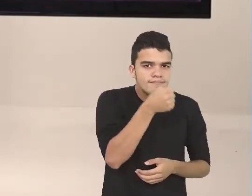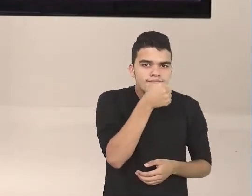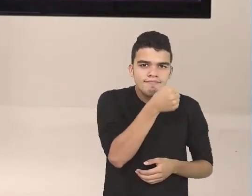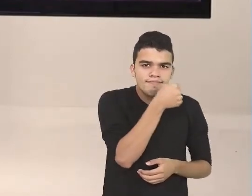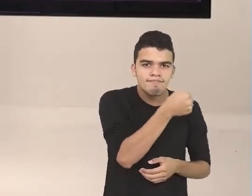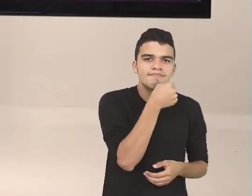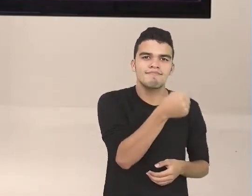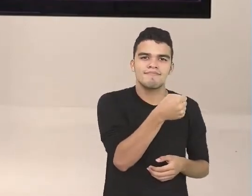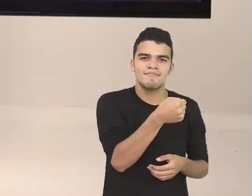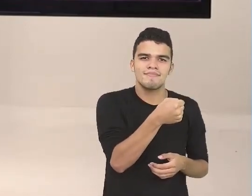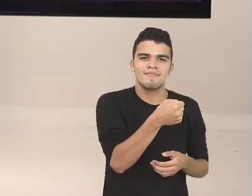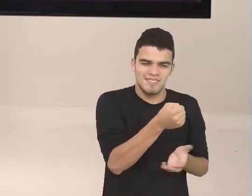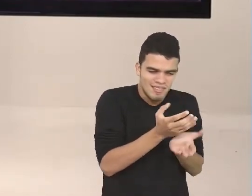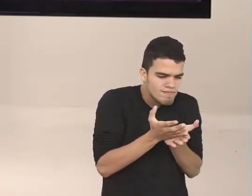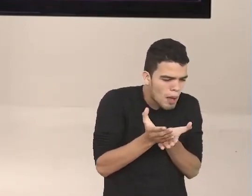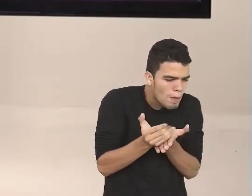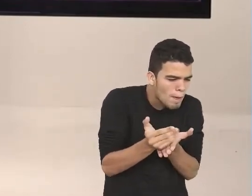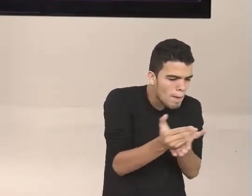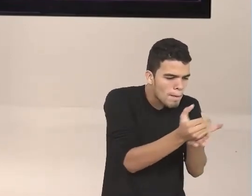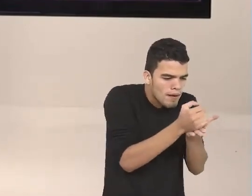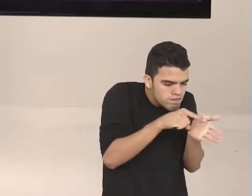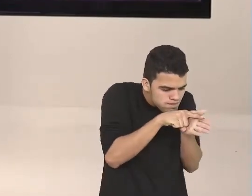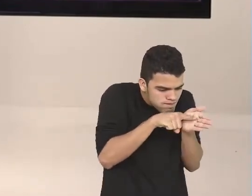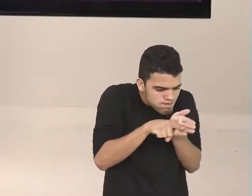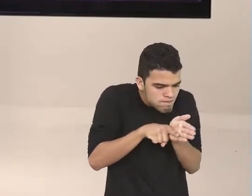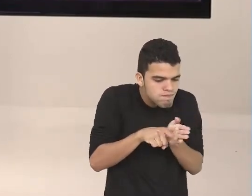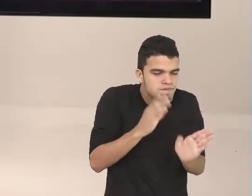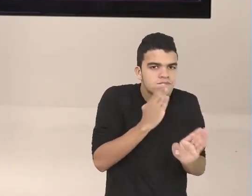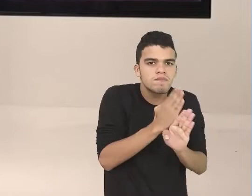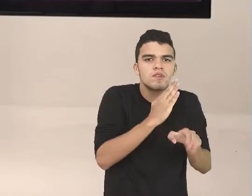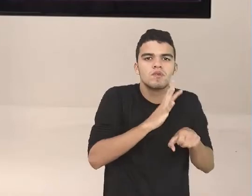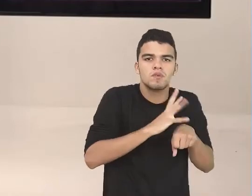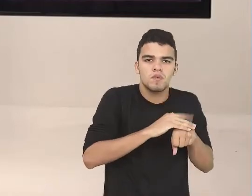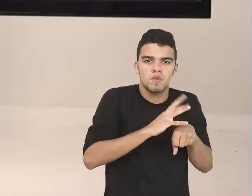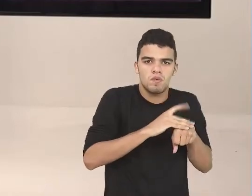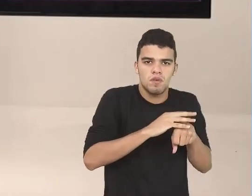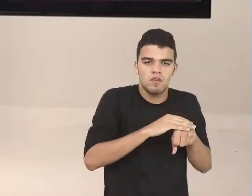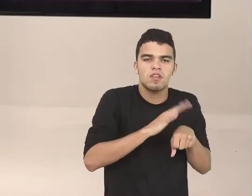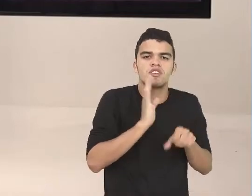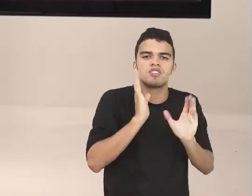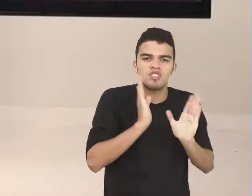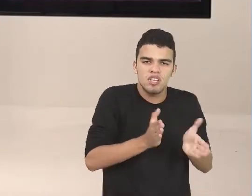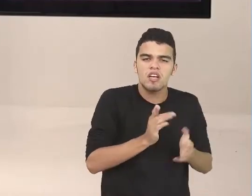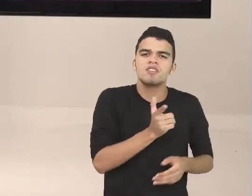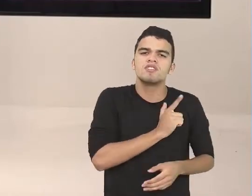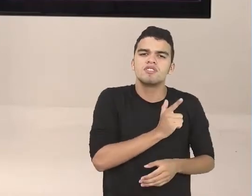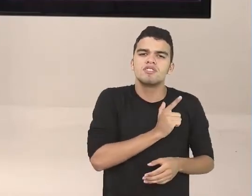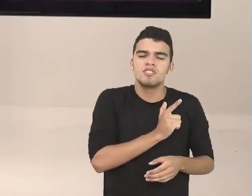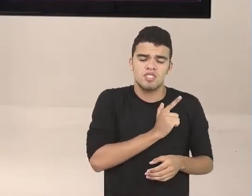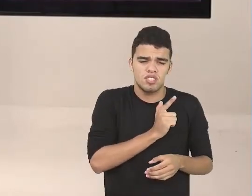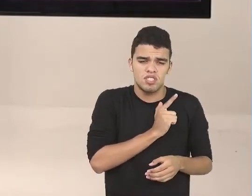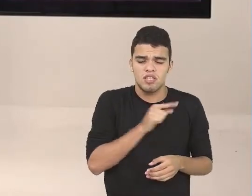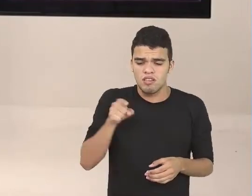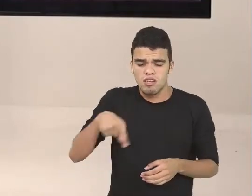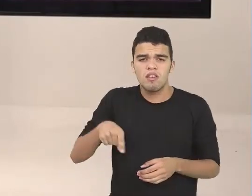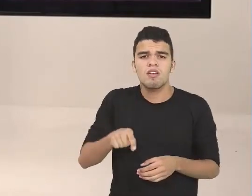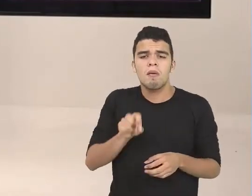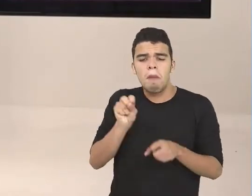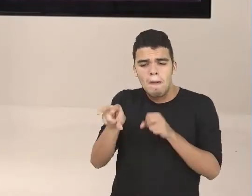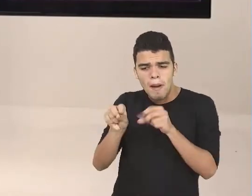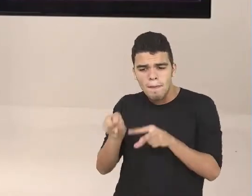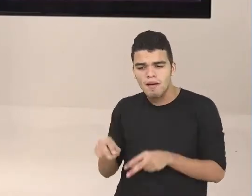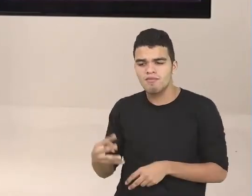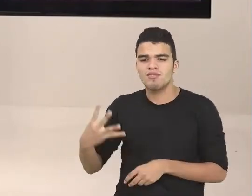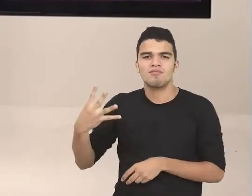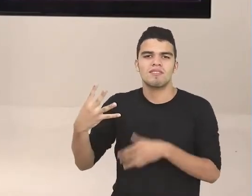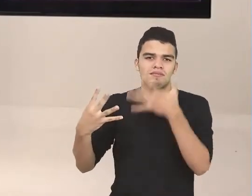um pouquinho melhor essa doença que já tinha contaminado 4 pessoas. E